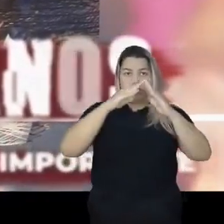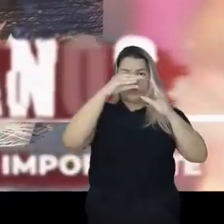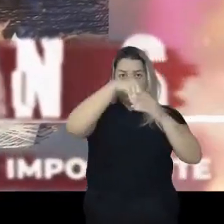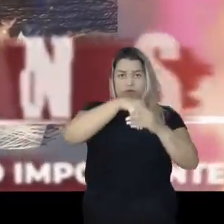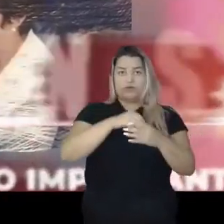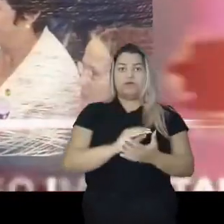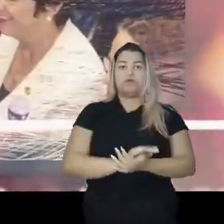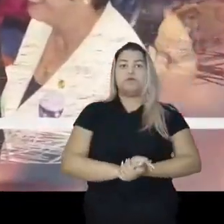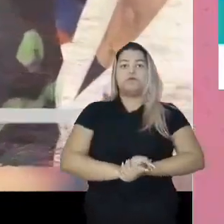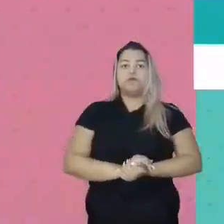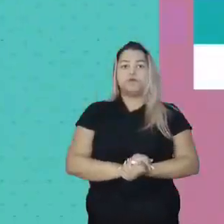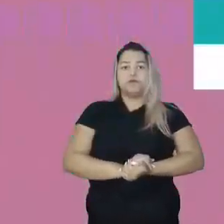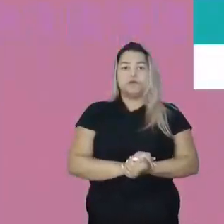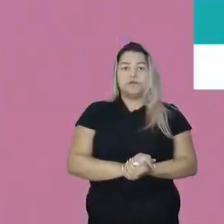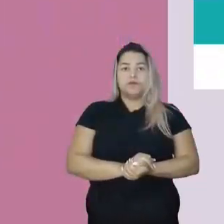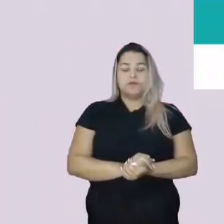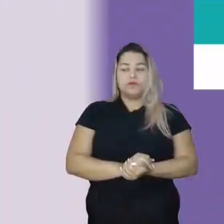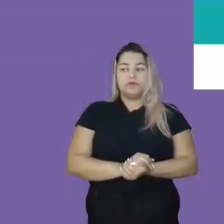domésticas.